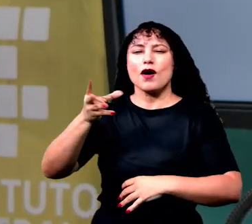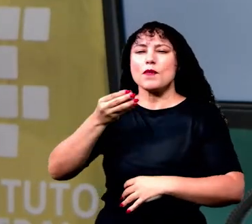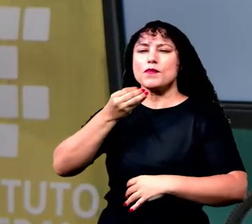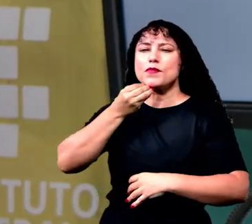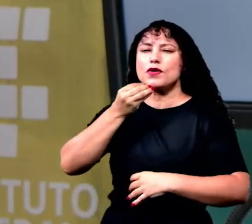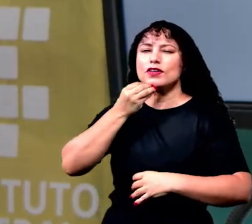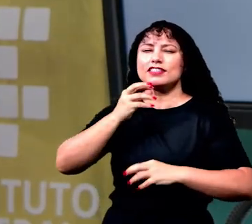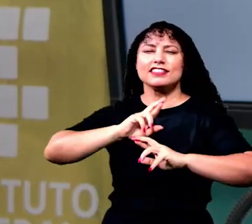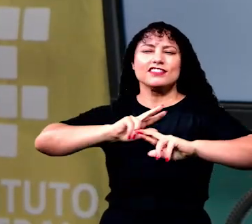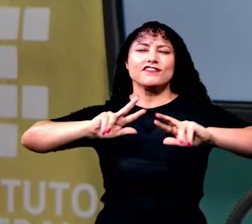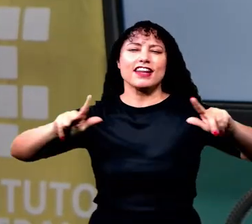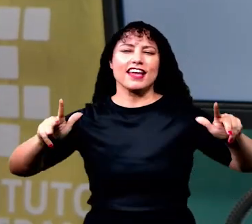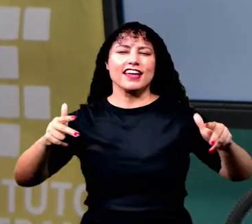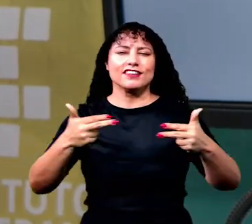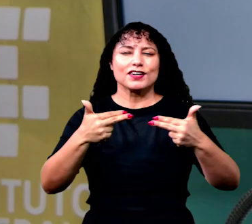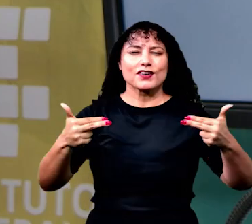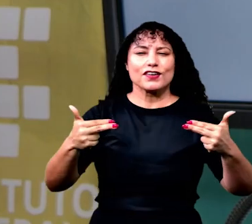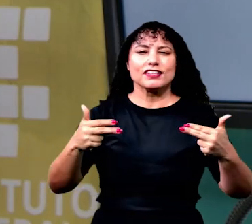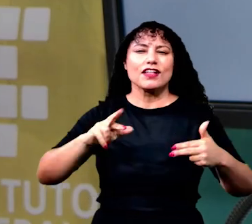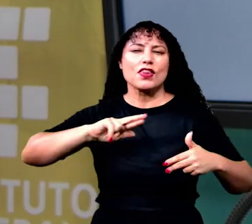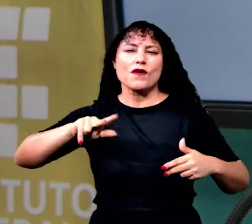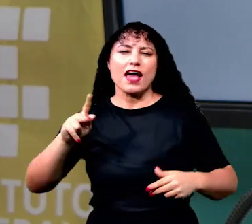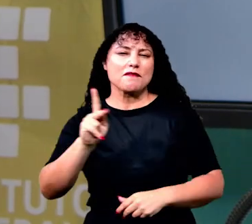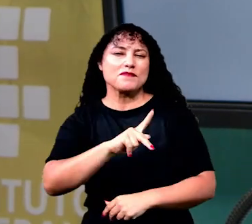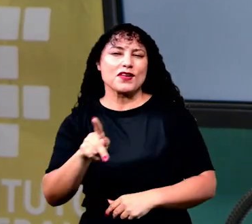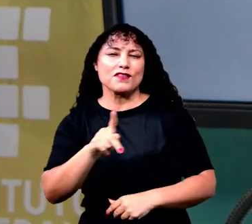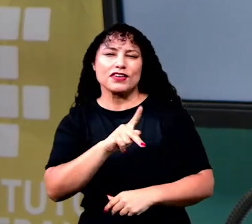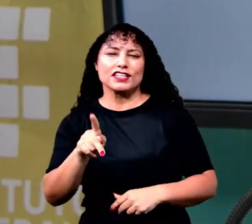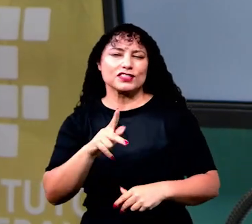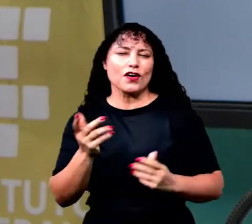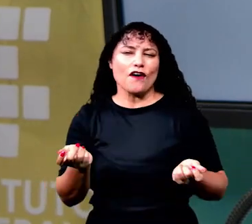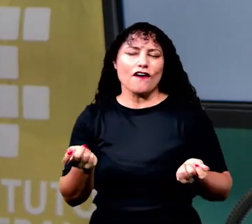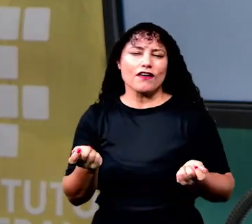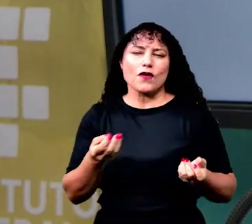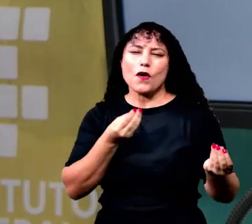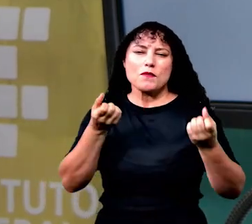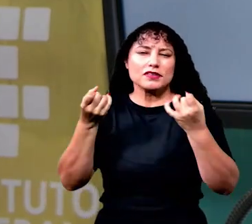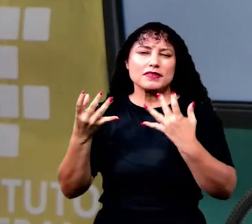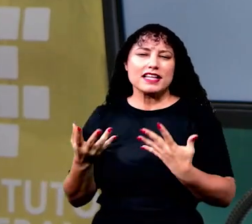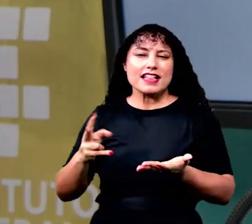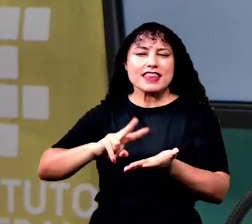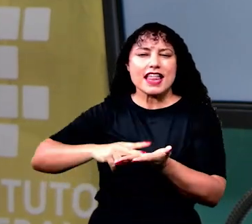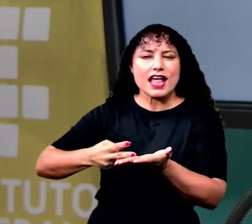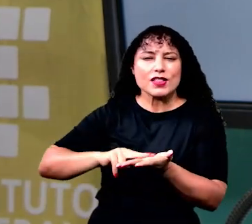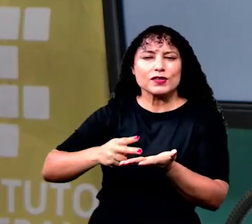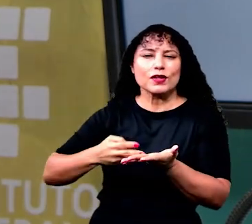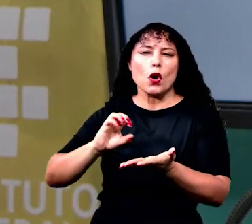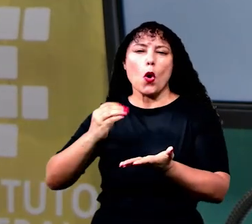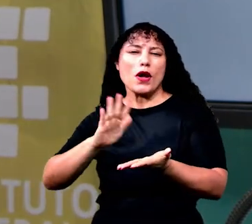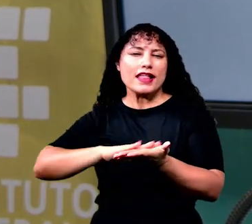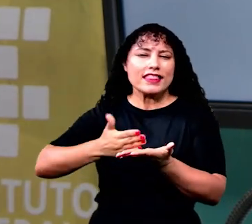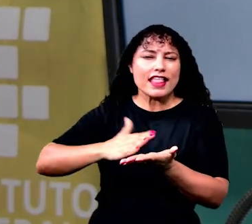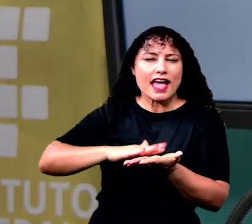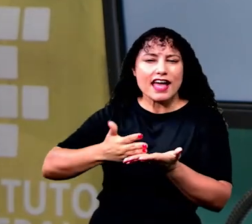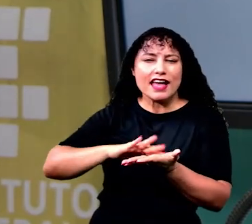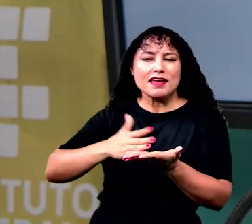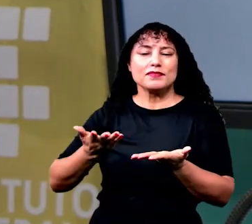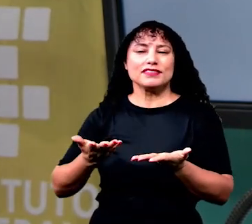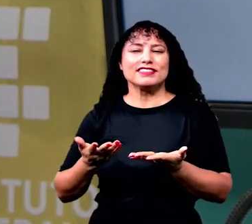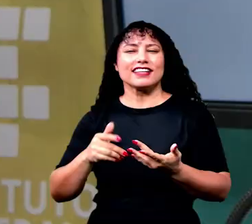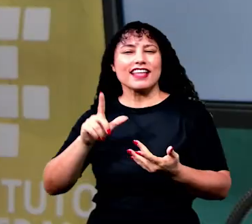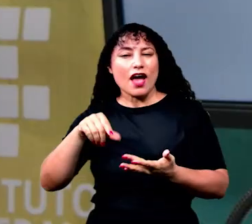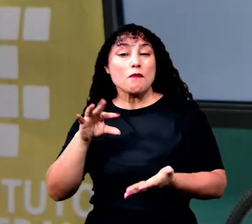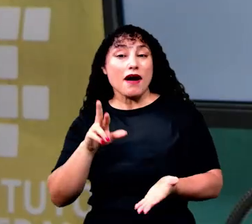algo diferente. Tipo, sem ser professor, poder ser, como eu estava falando, tradutor ou intérprete, que